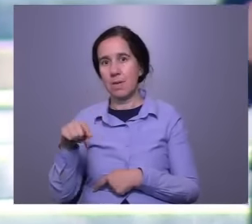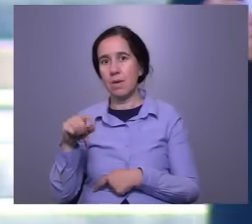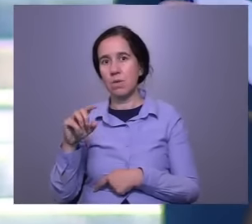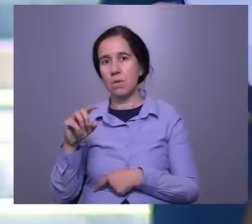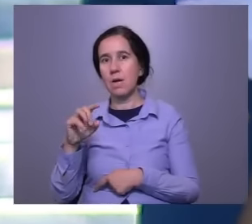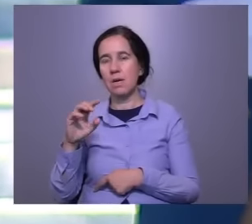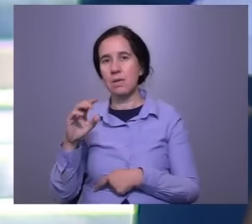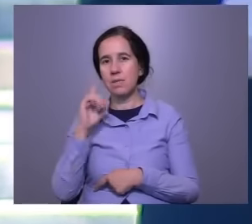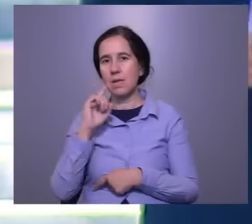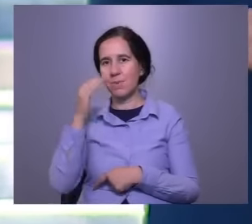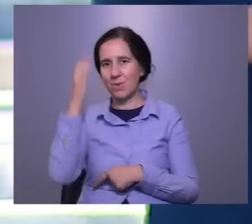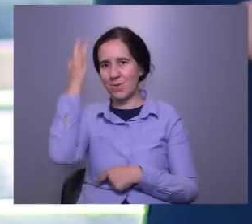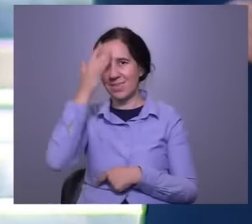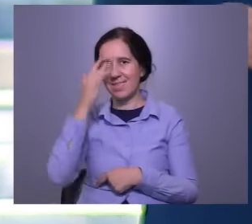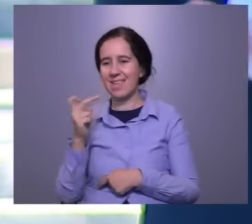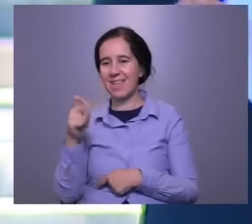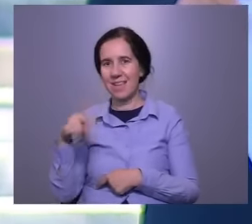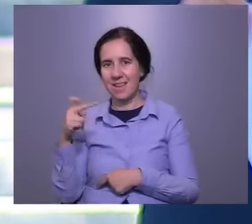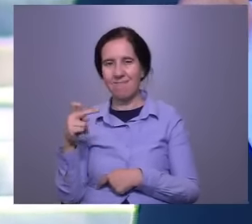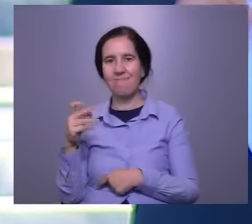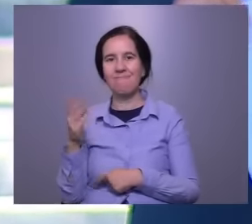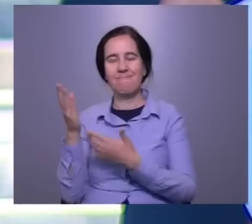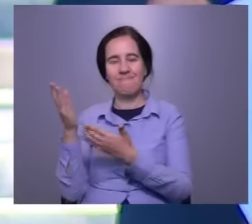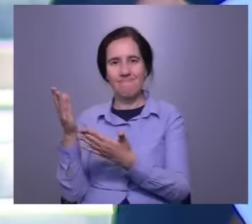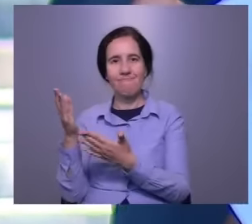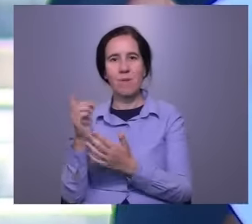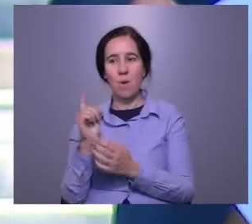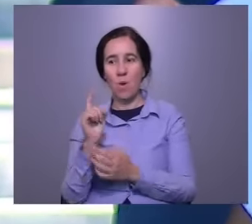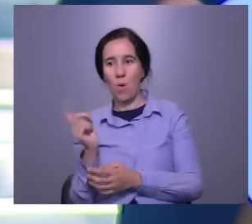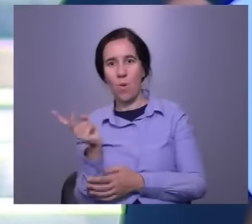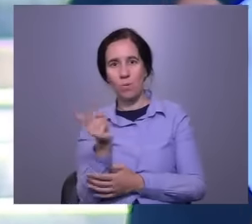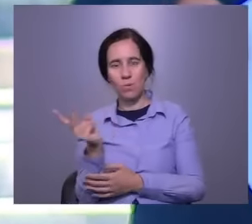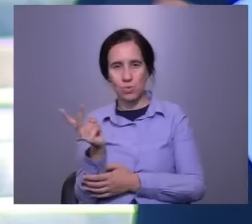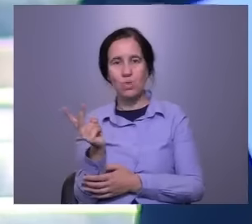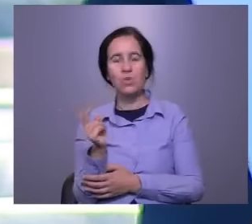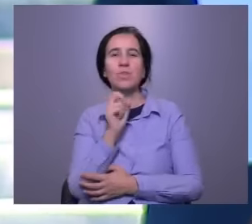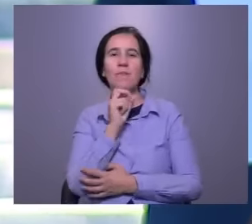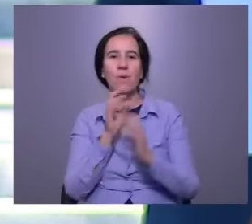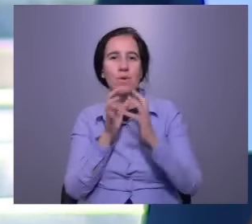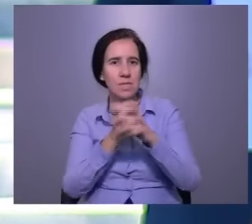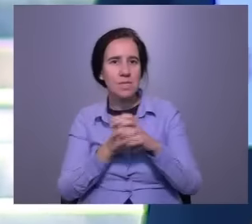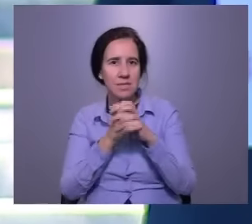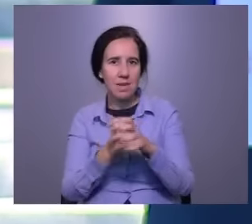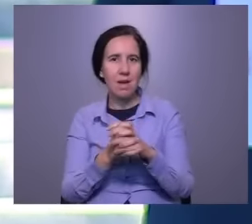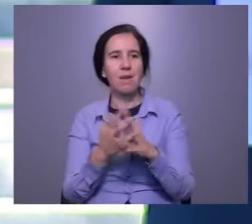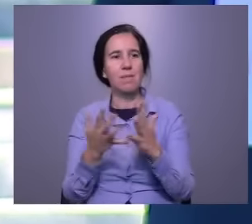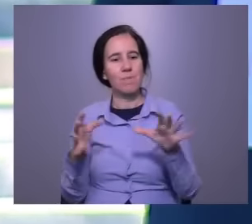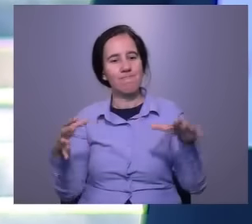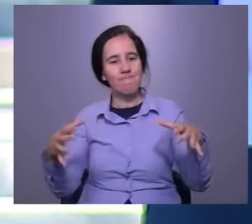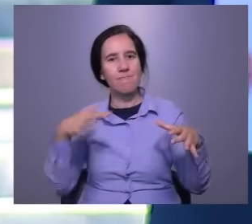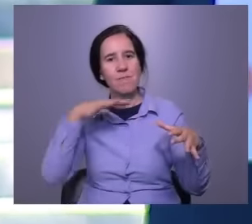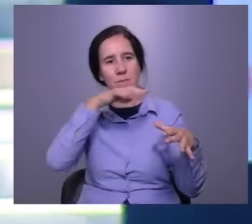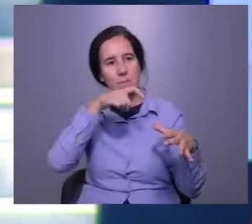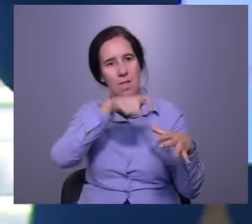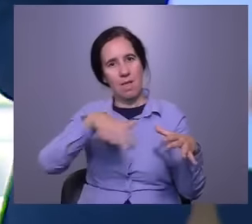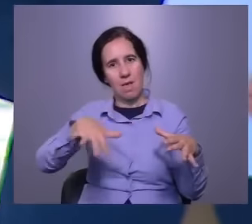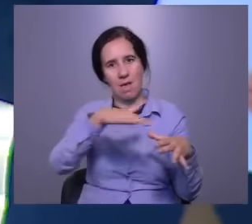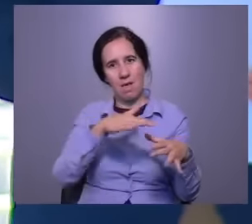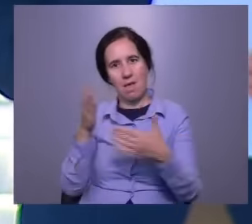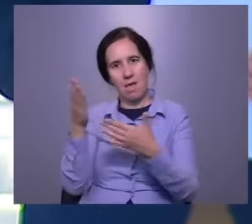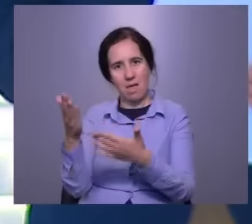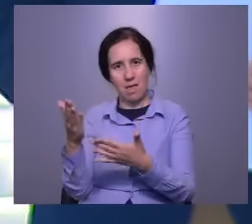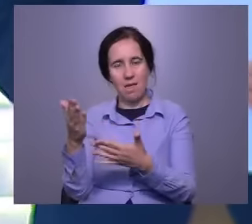Irmãos e irmãs, tomando como figuras tutelares São Joaquim e Santana, que a Igreja celebrou há poucos